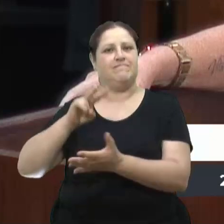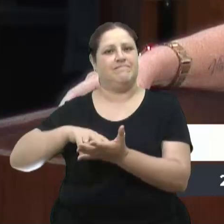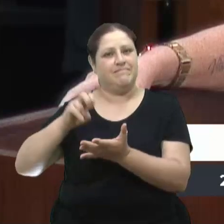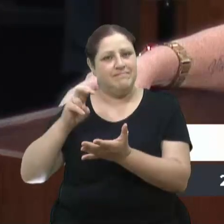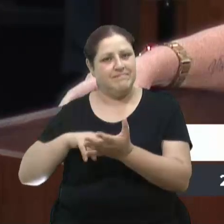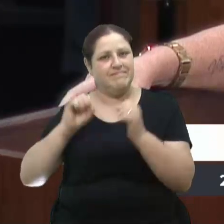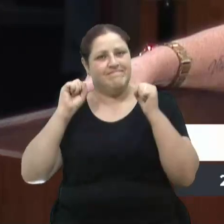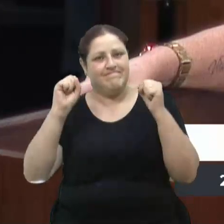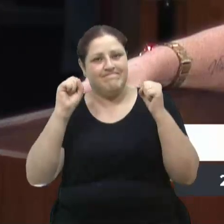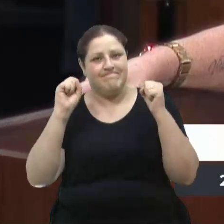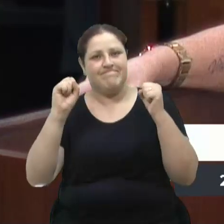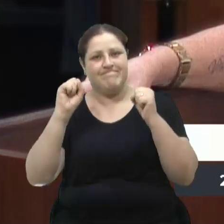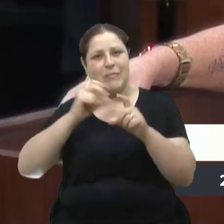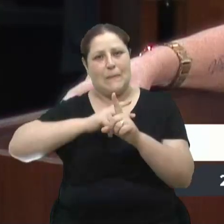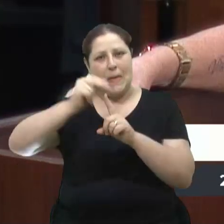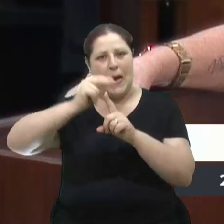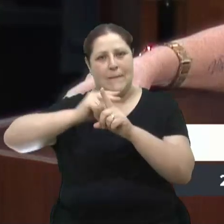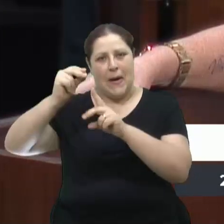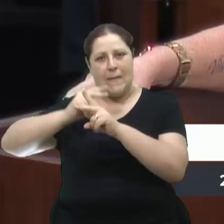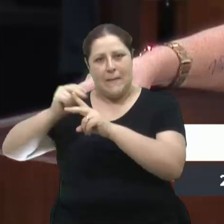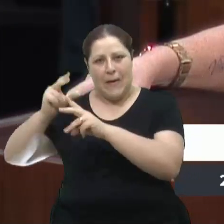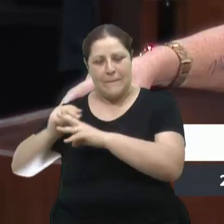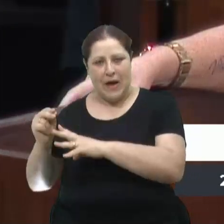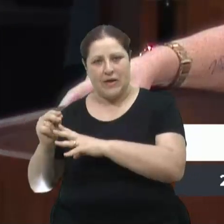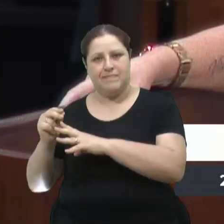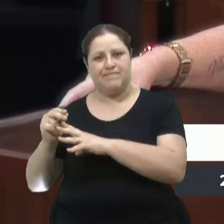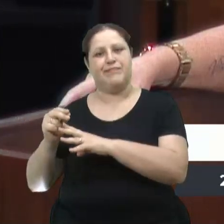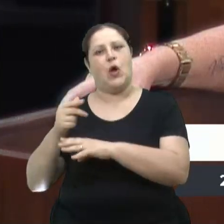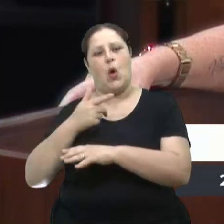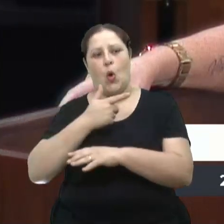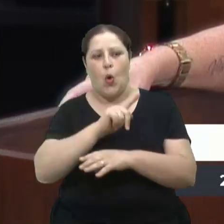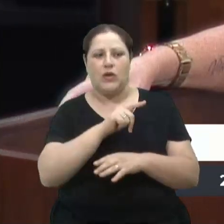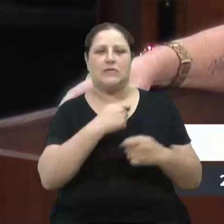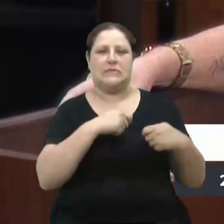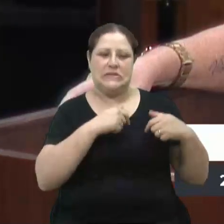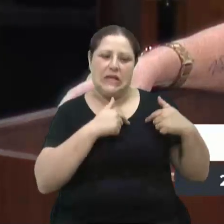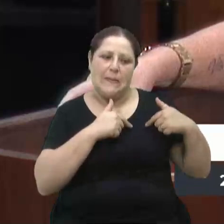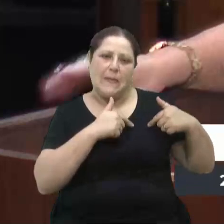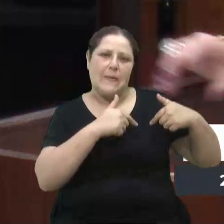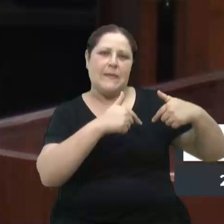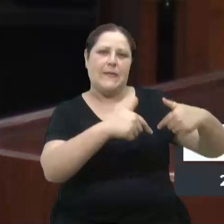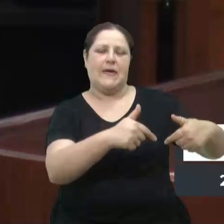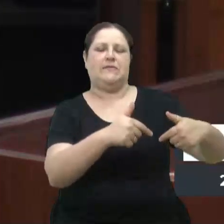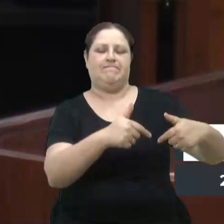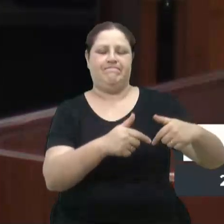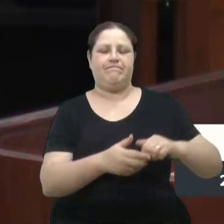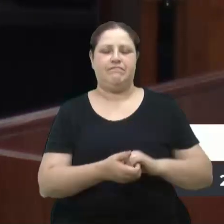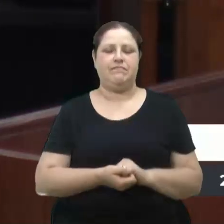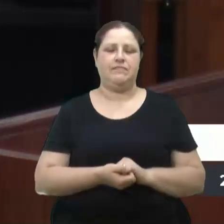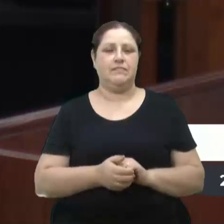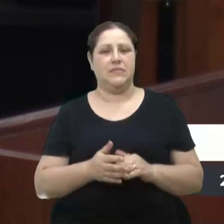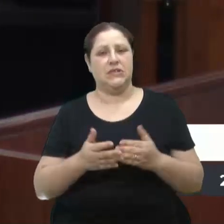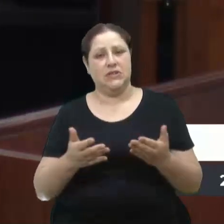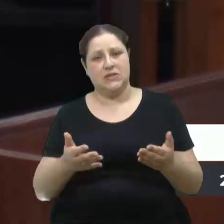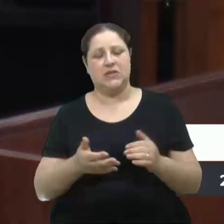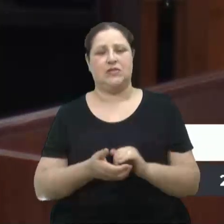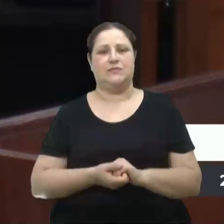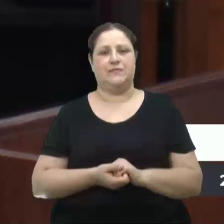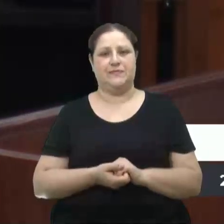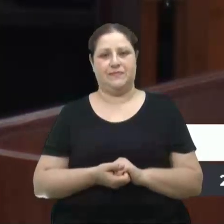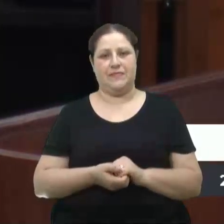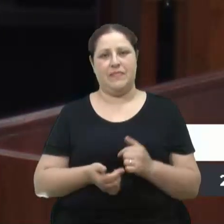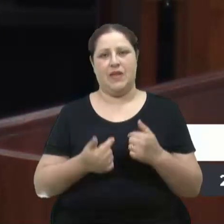muitas conquistas, mas de lutar por várias outras que ainda precisamos. Então,